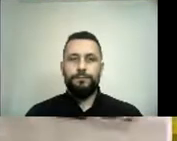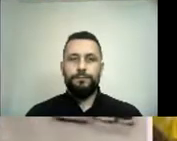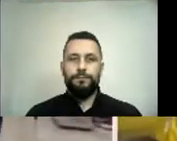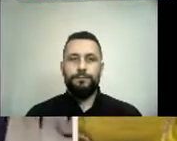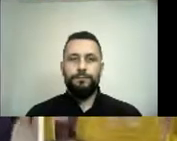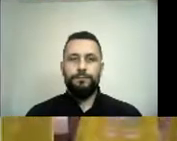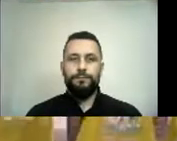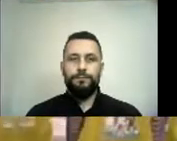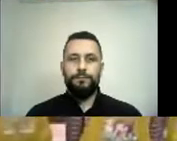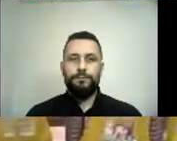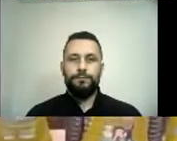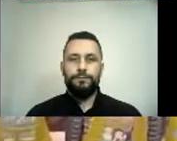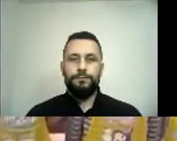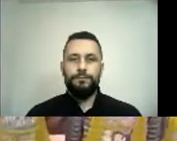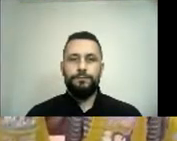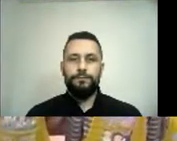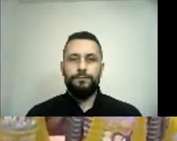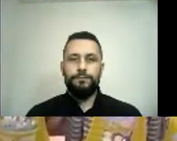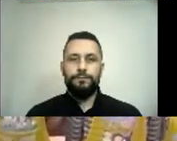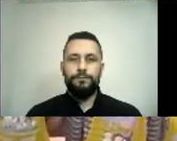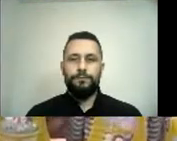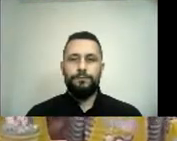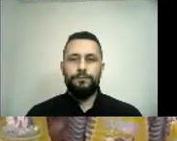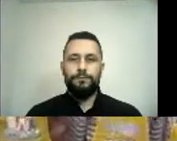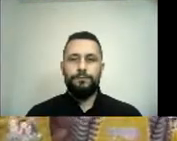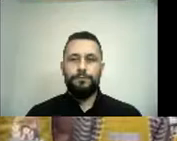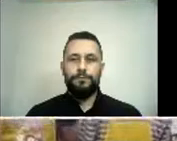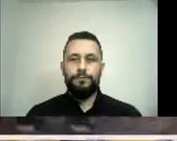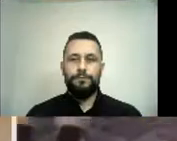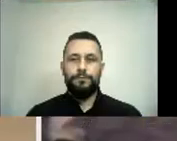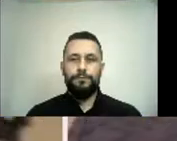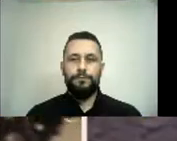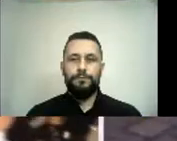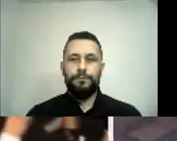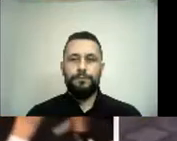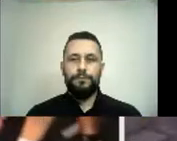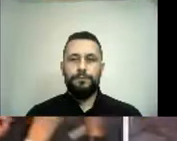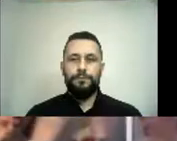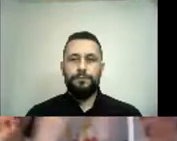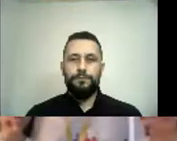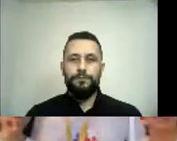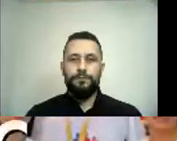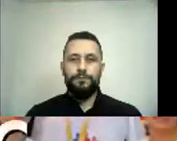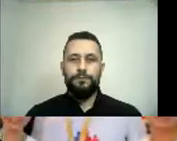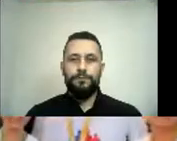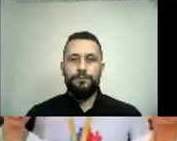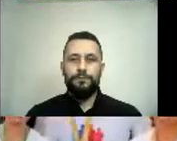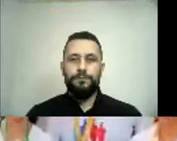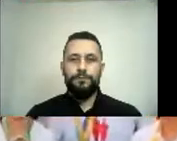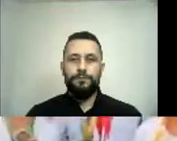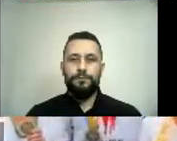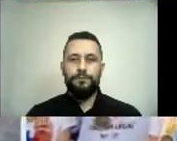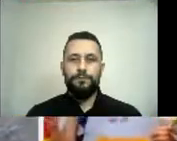Com relação ao esporte, a nossa preocupação é cuidar do bem-estar da advocacia. O